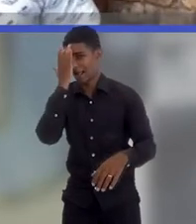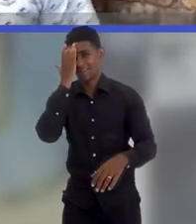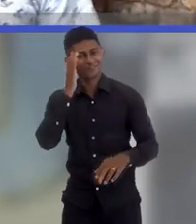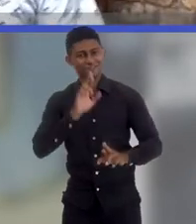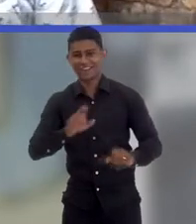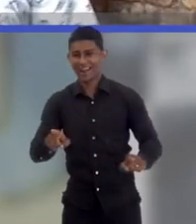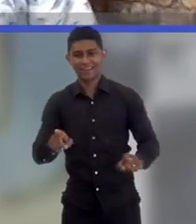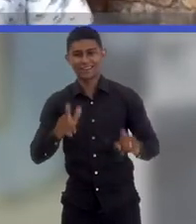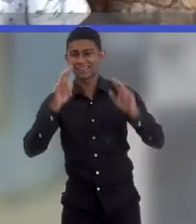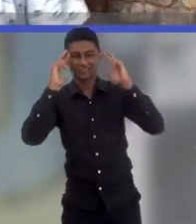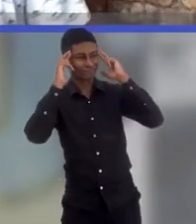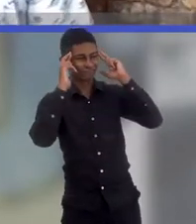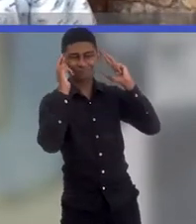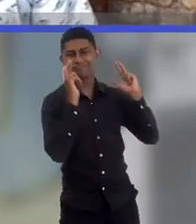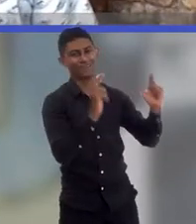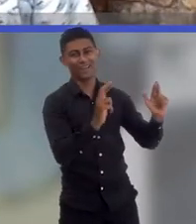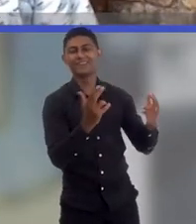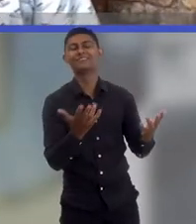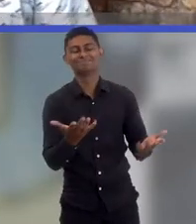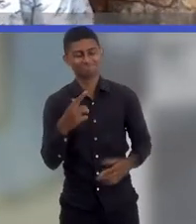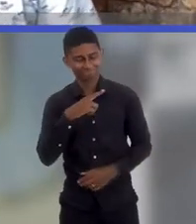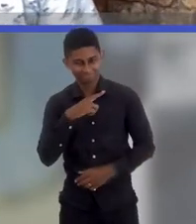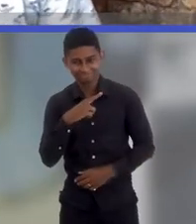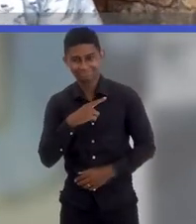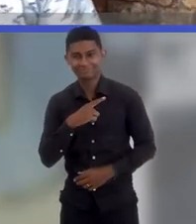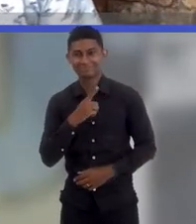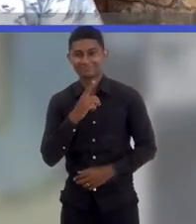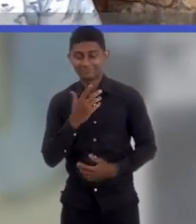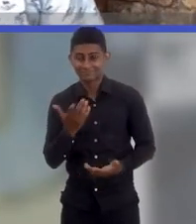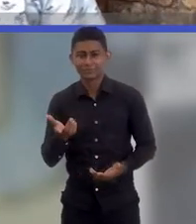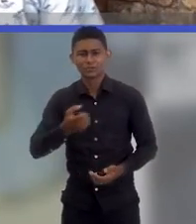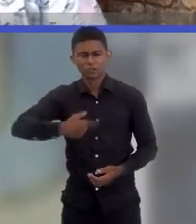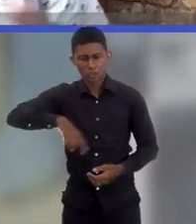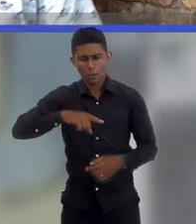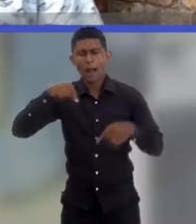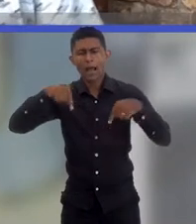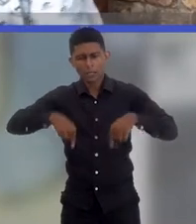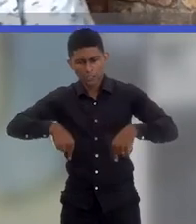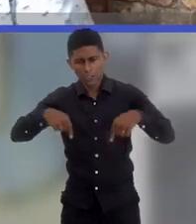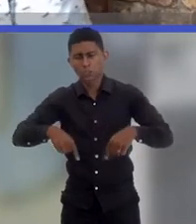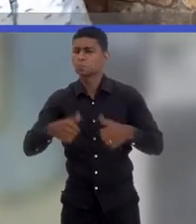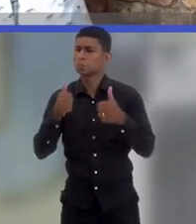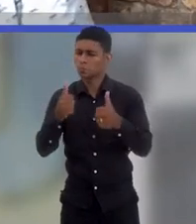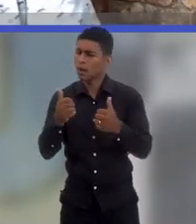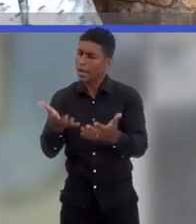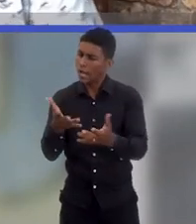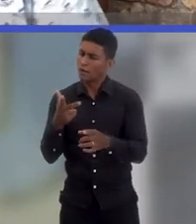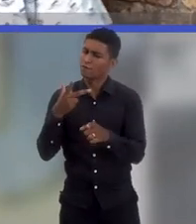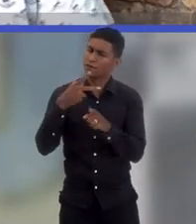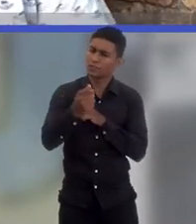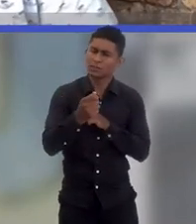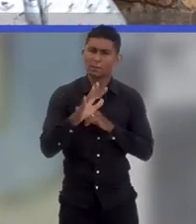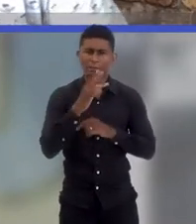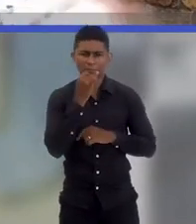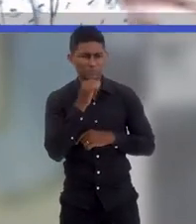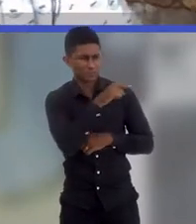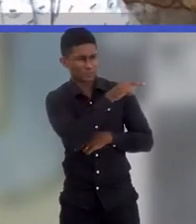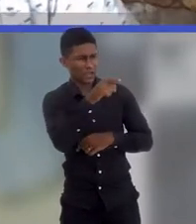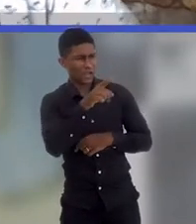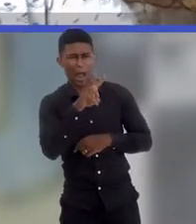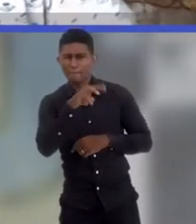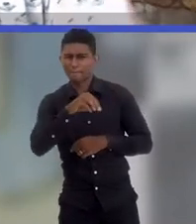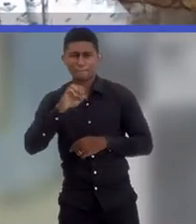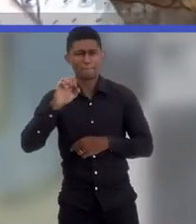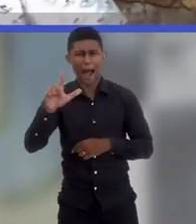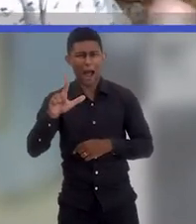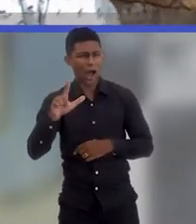essa concepção de respeito, né? O carnaval tem muito isso. A gente defende a nossa bandeira, claro, mas a gente não quer o mal